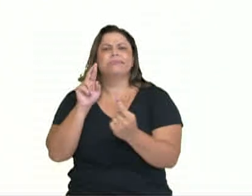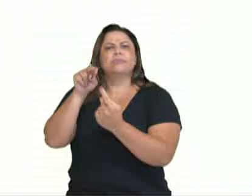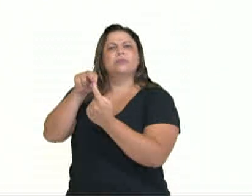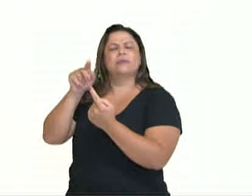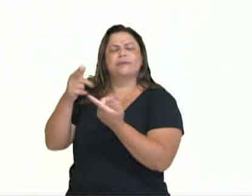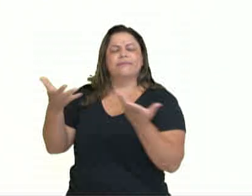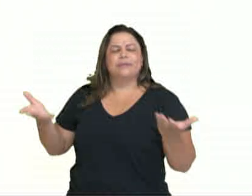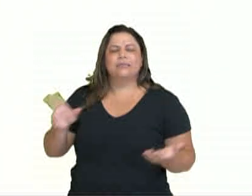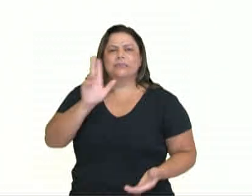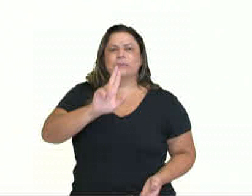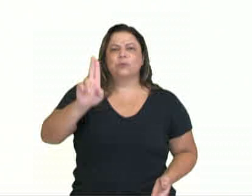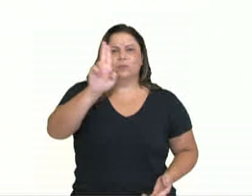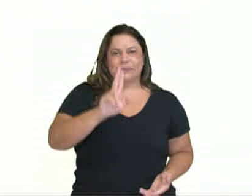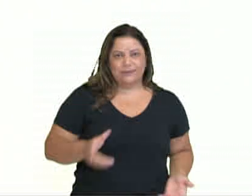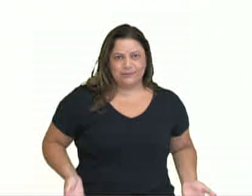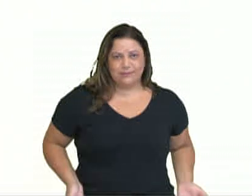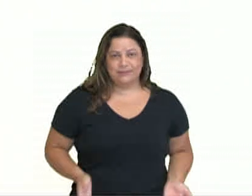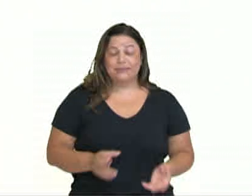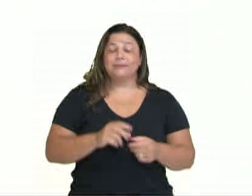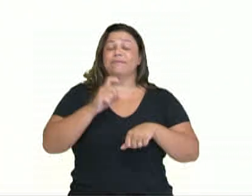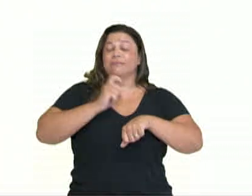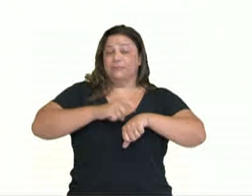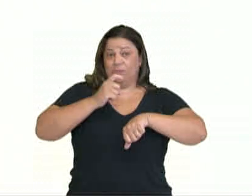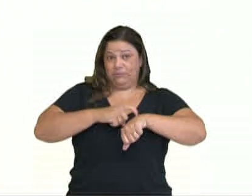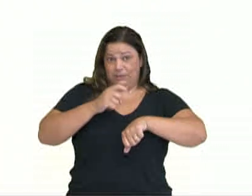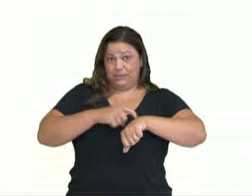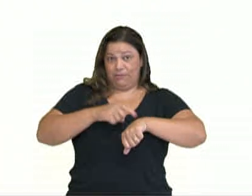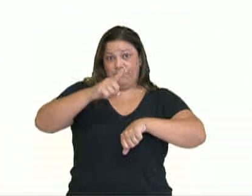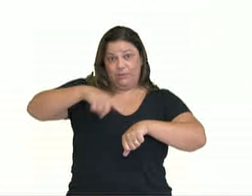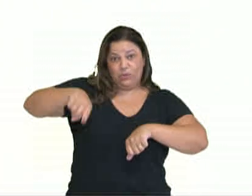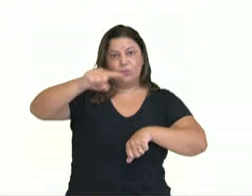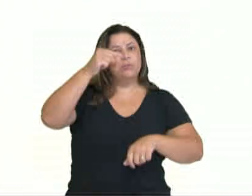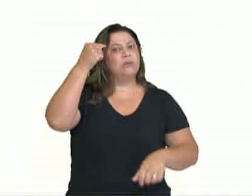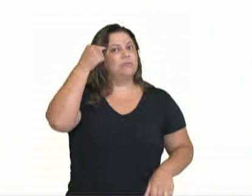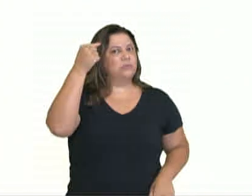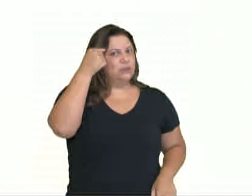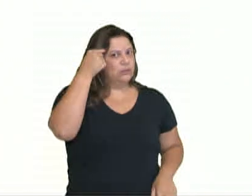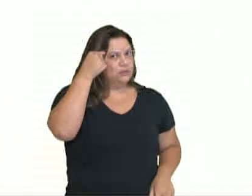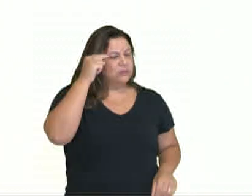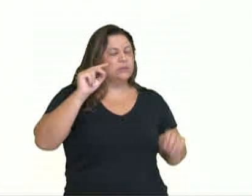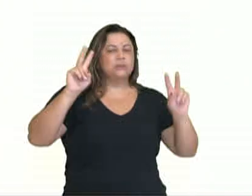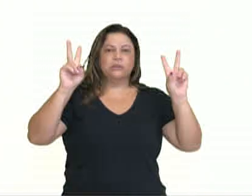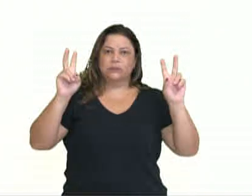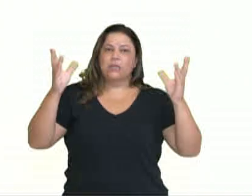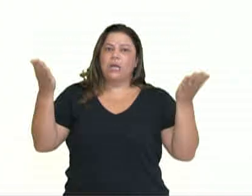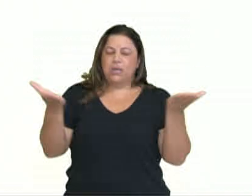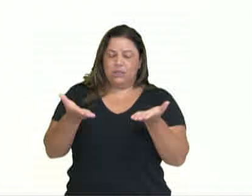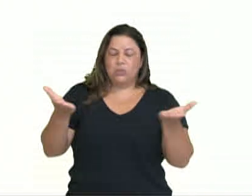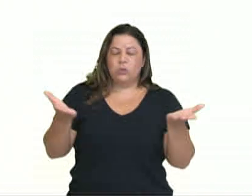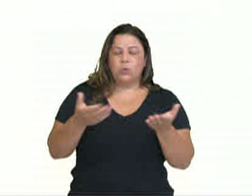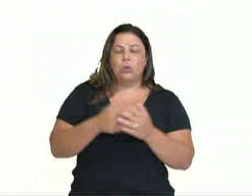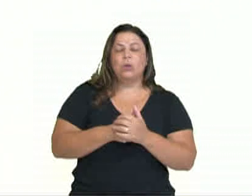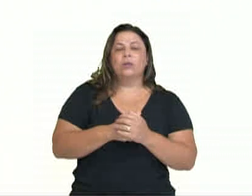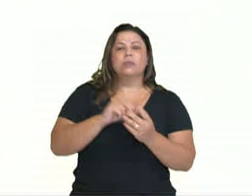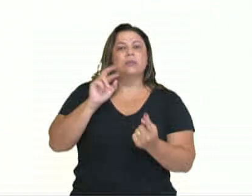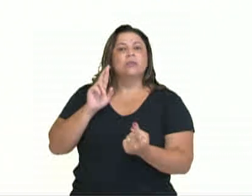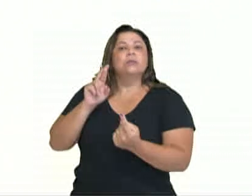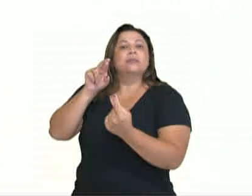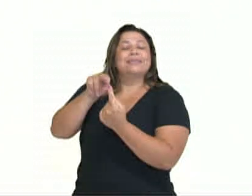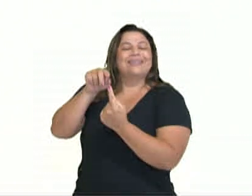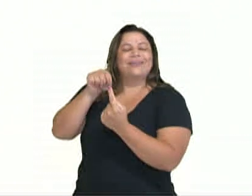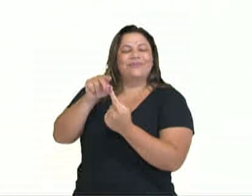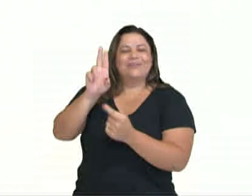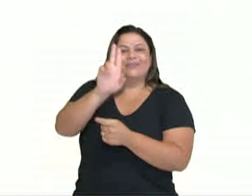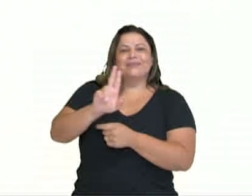trecho? Vou dar um tempinho para você pensar sobre isso, né? As referências